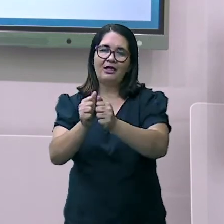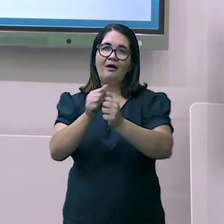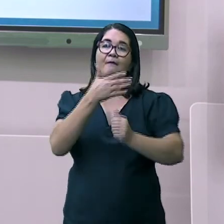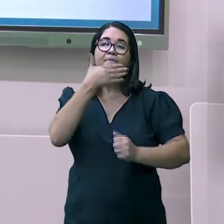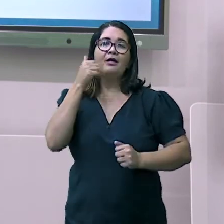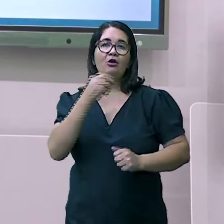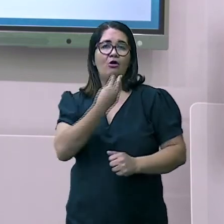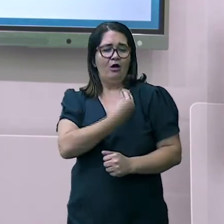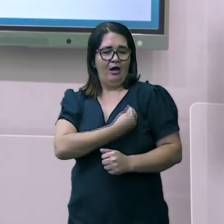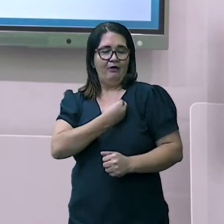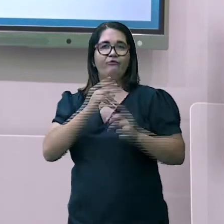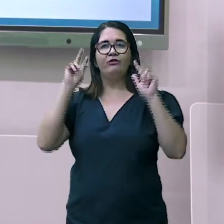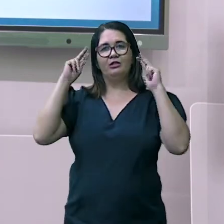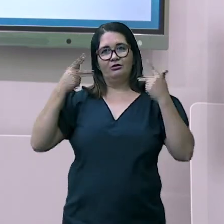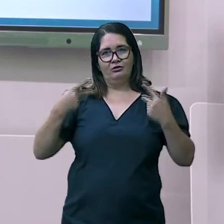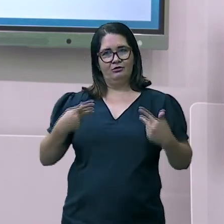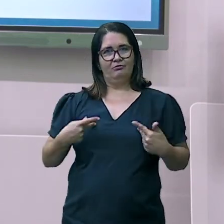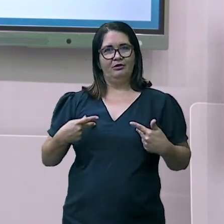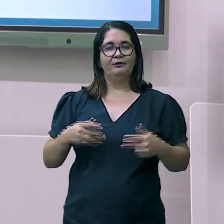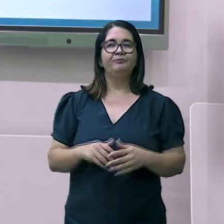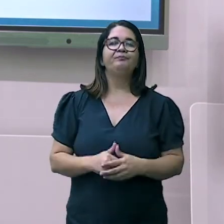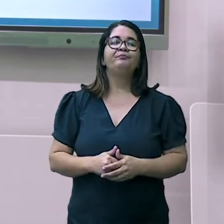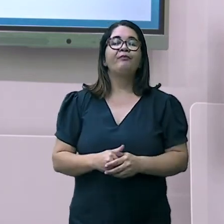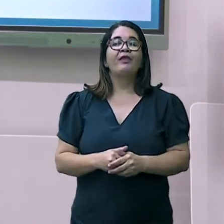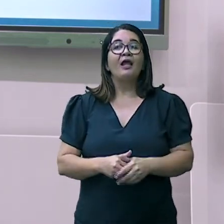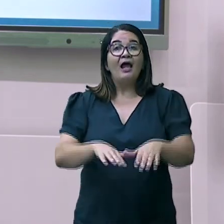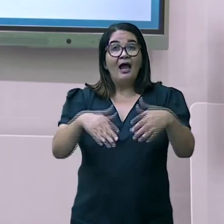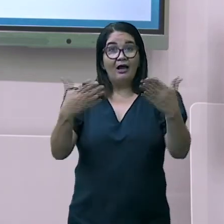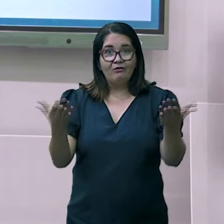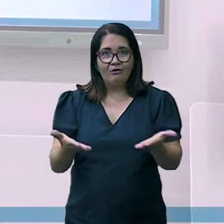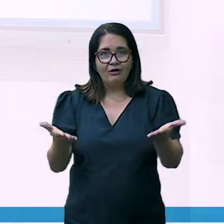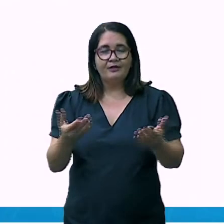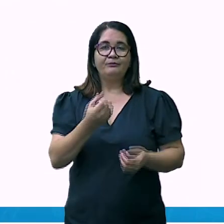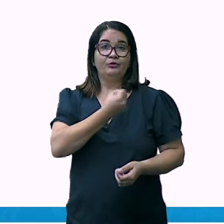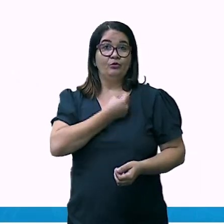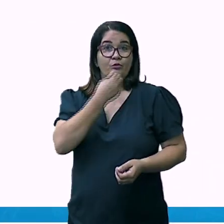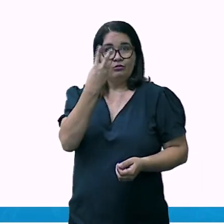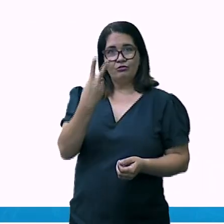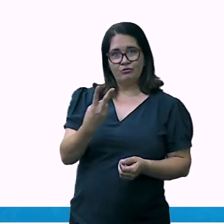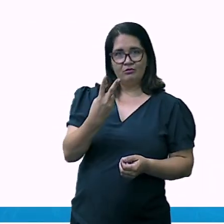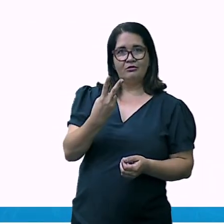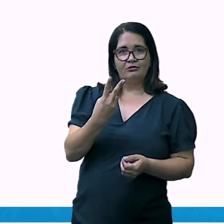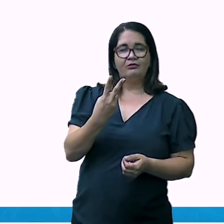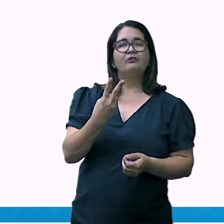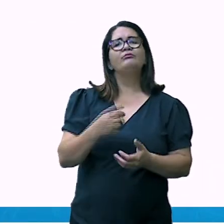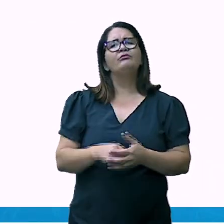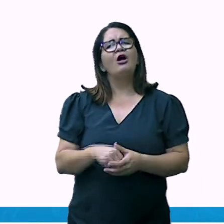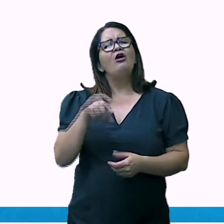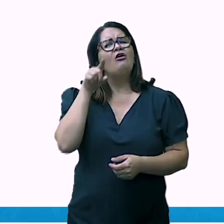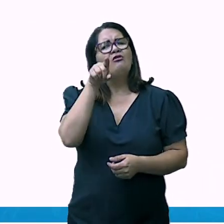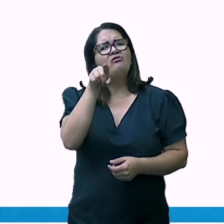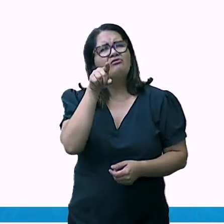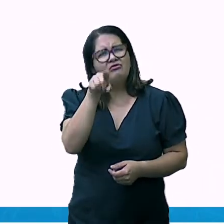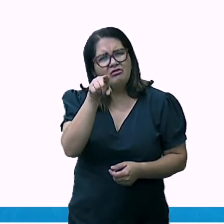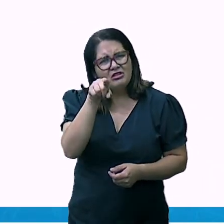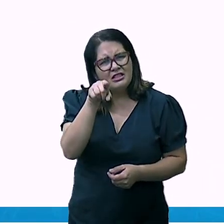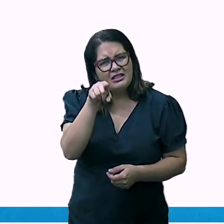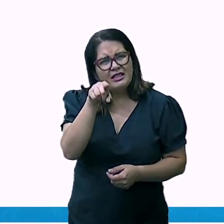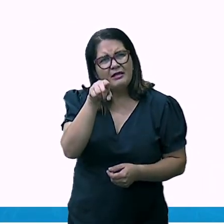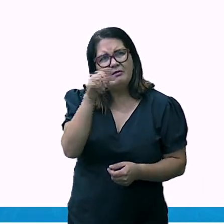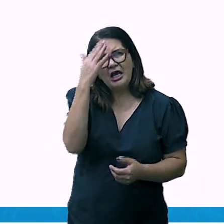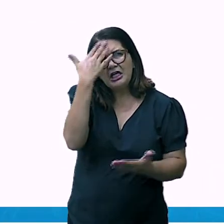isso? Vamos ler agora a pergunta 2. Você acha que a